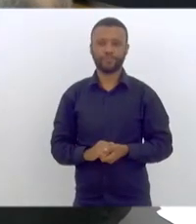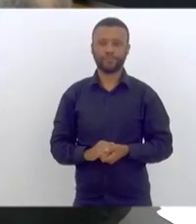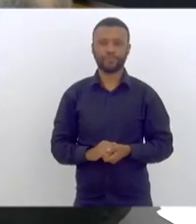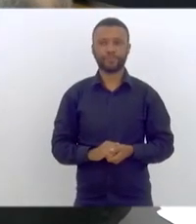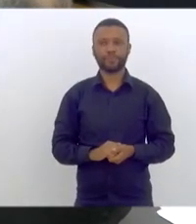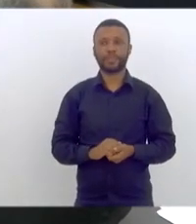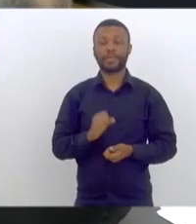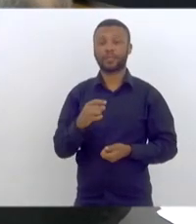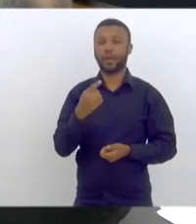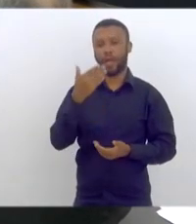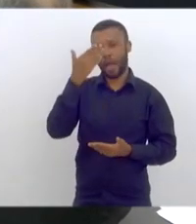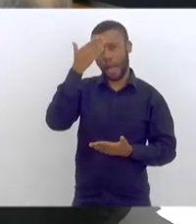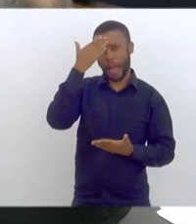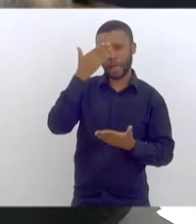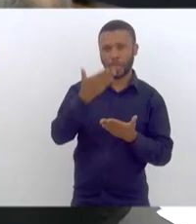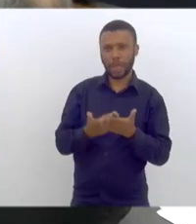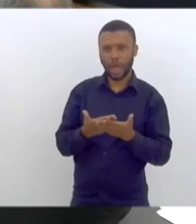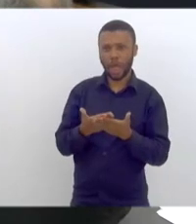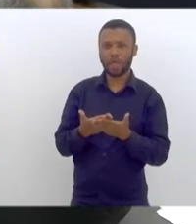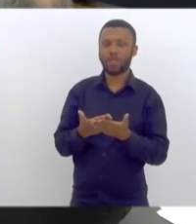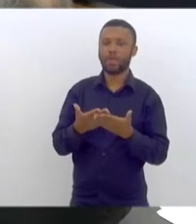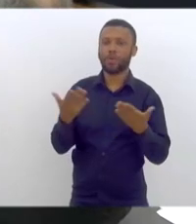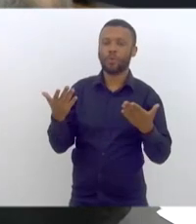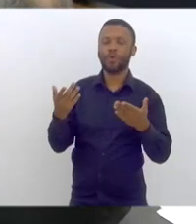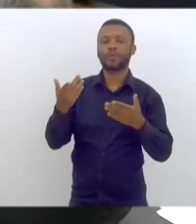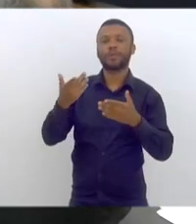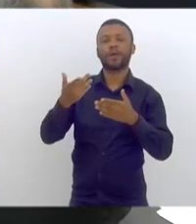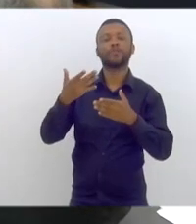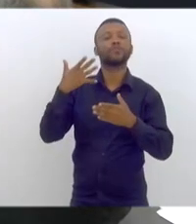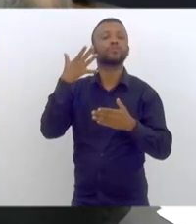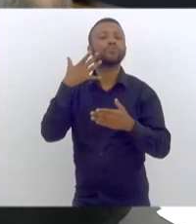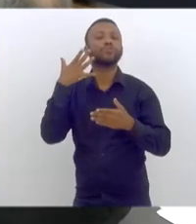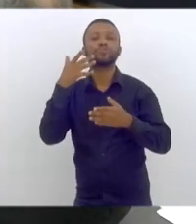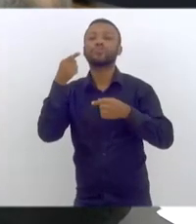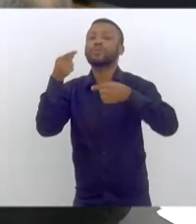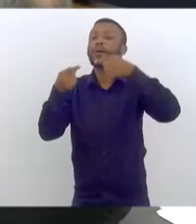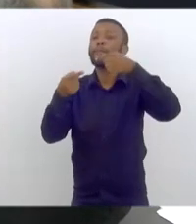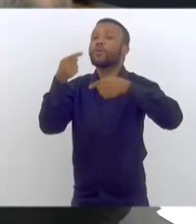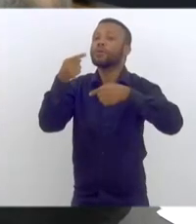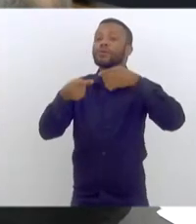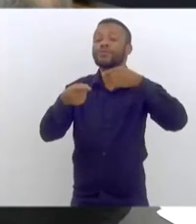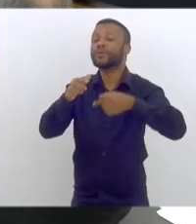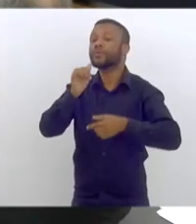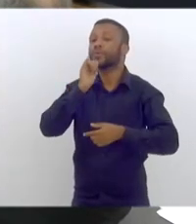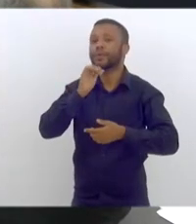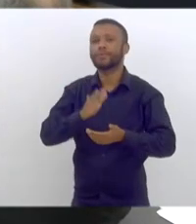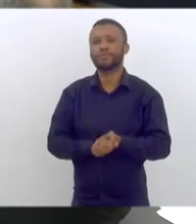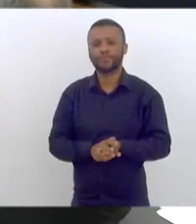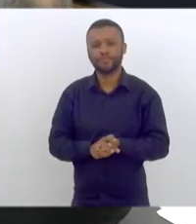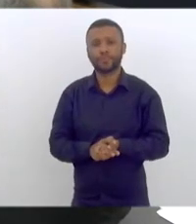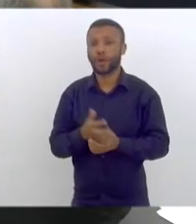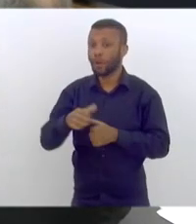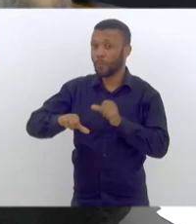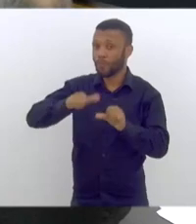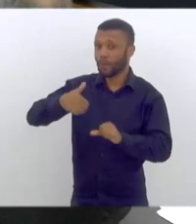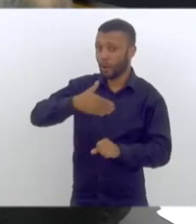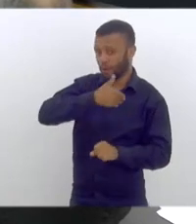acreditaria na Pérola Pérola da política que diz assim vamos mudar o governo